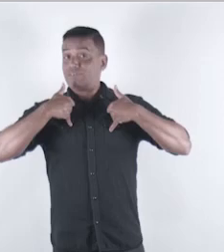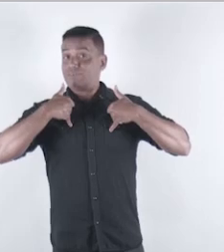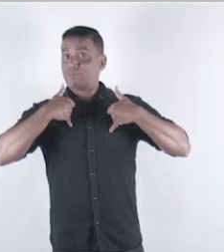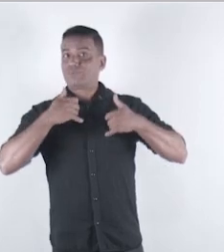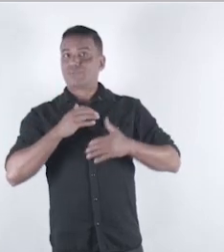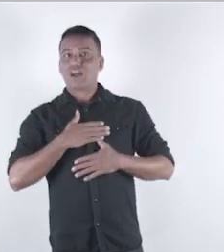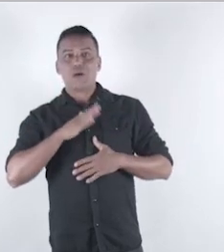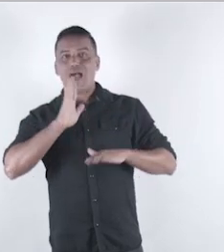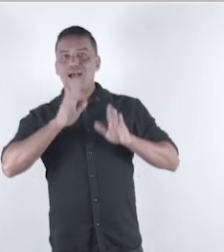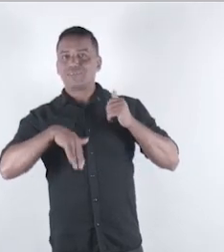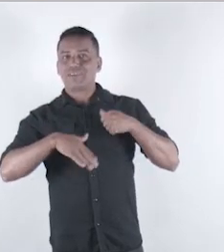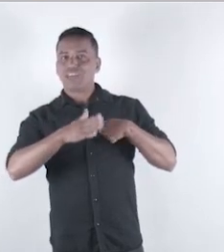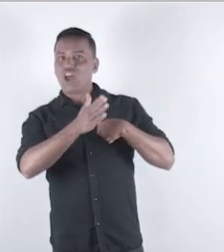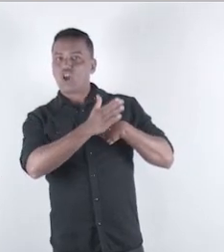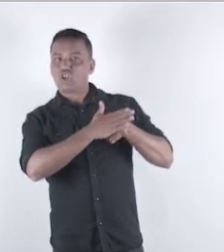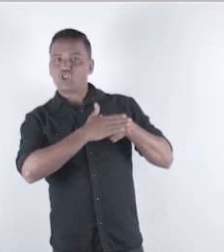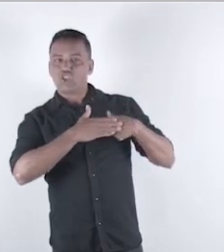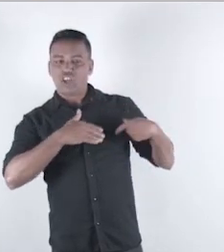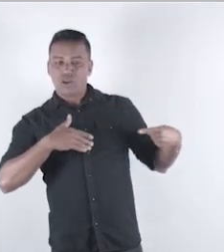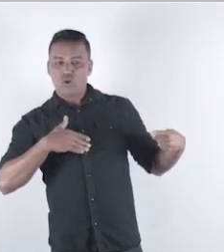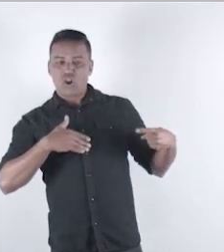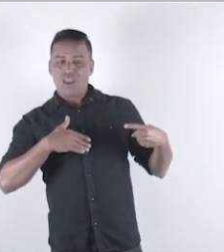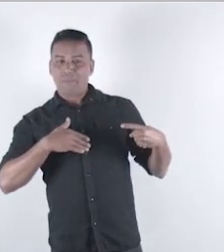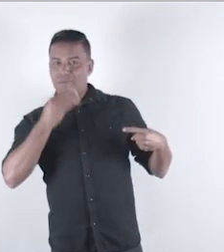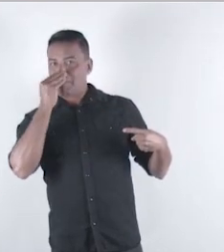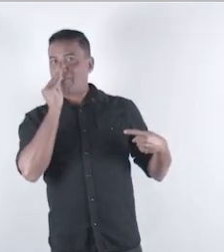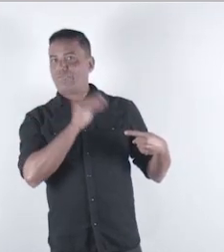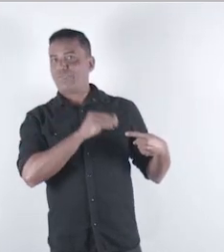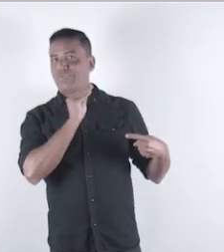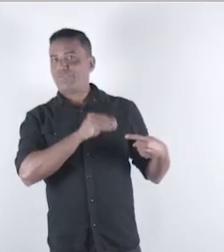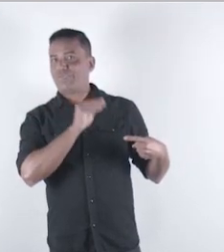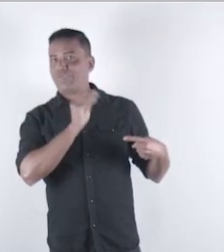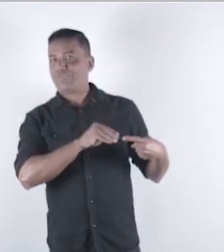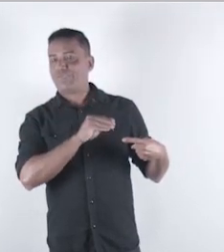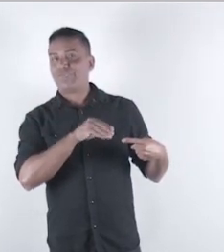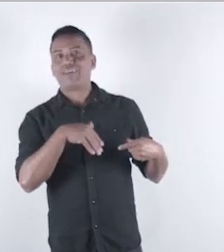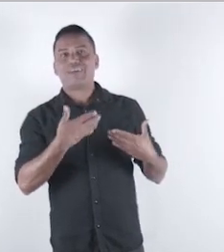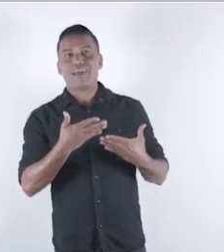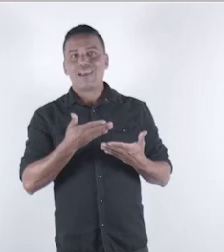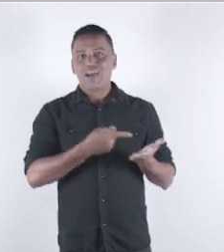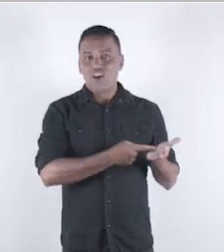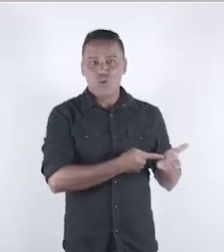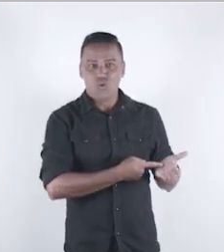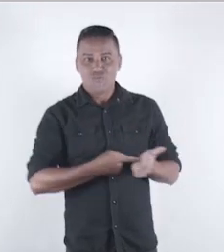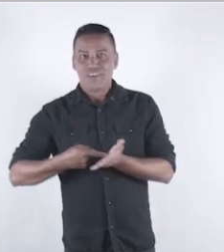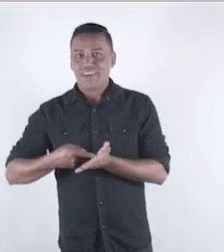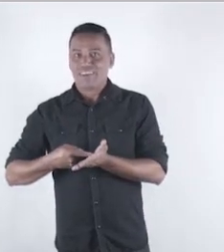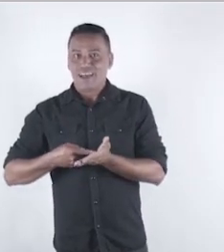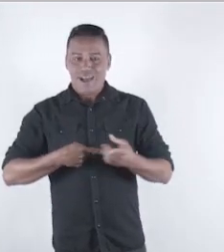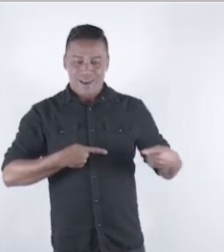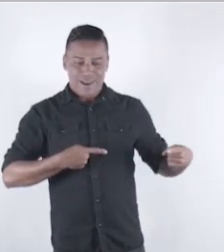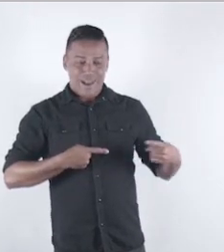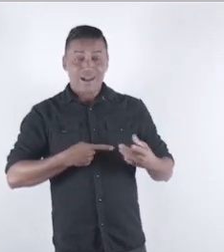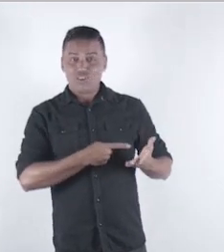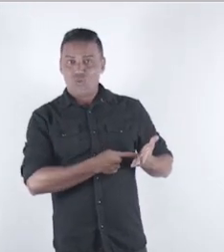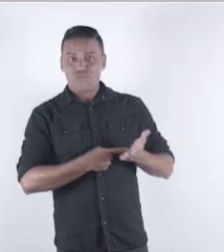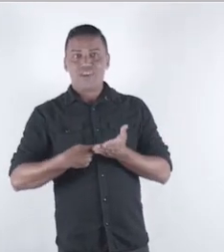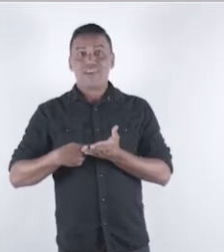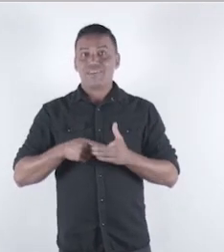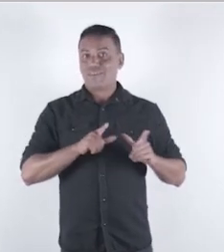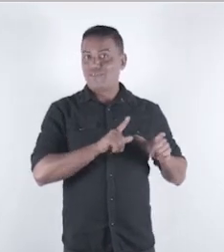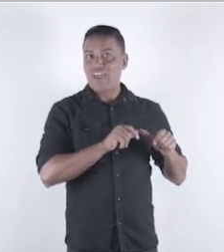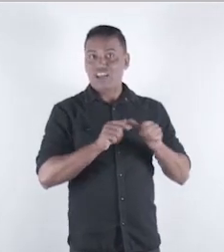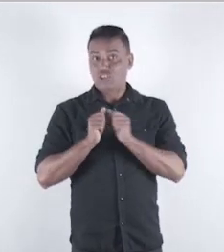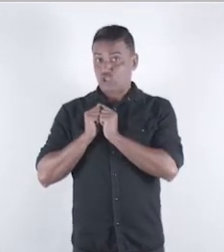pequeno elogio, depois dá uma desprezada na lagarta. Ela faz um convite para fazer uma